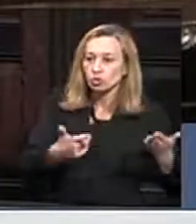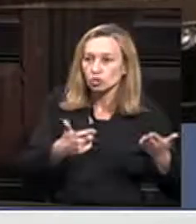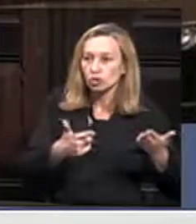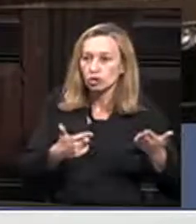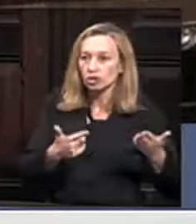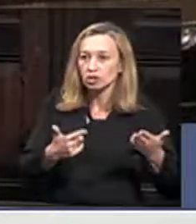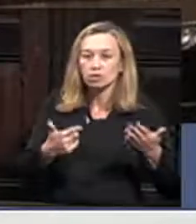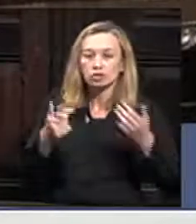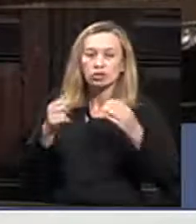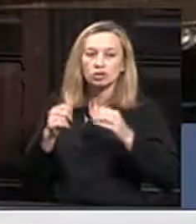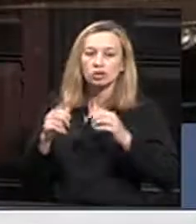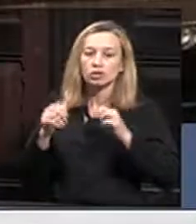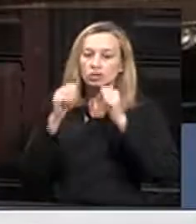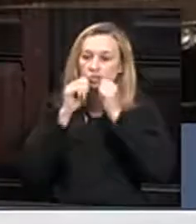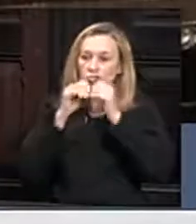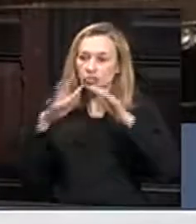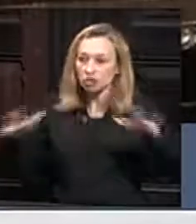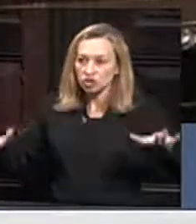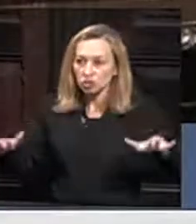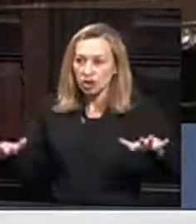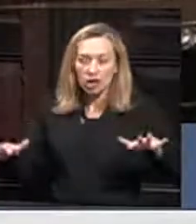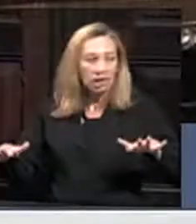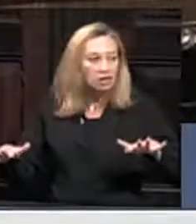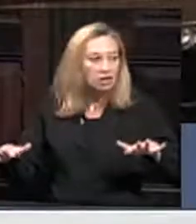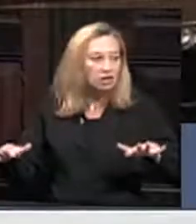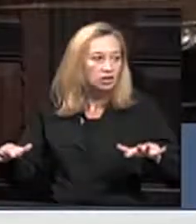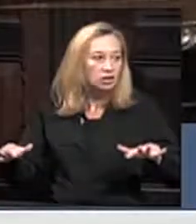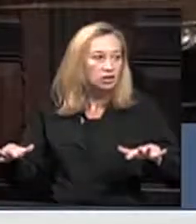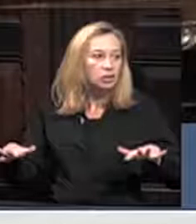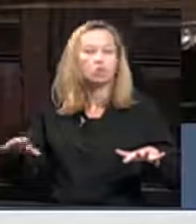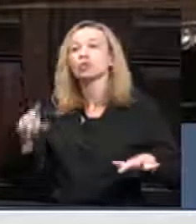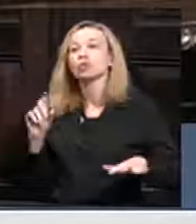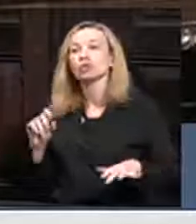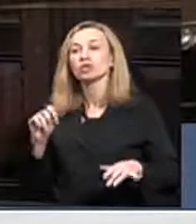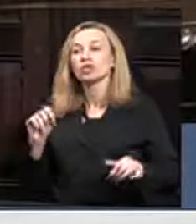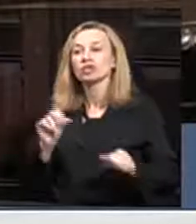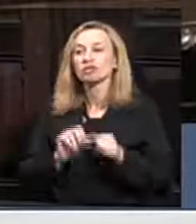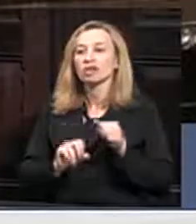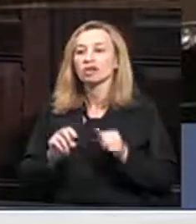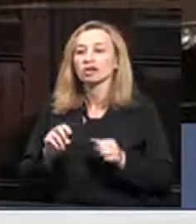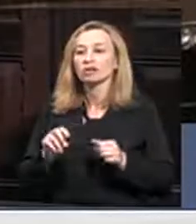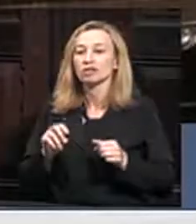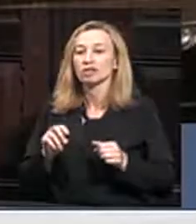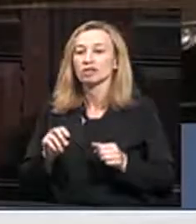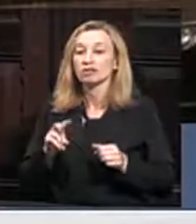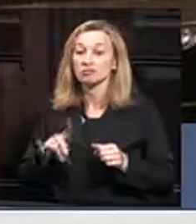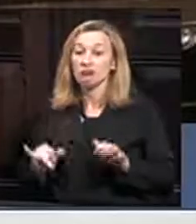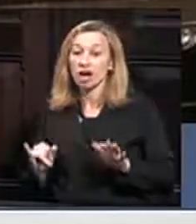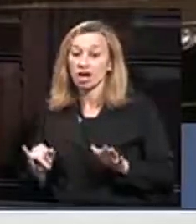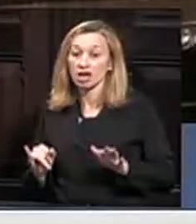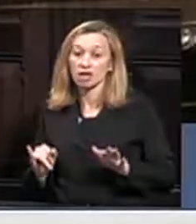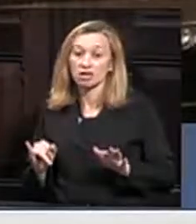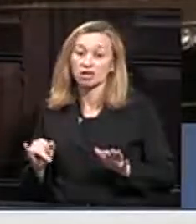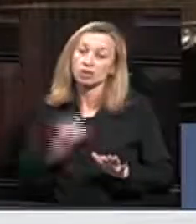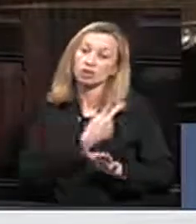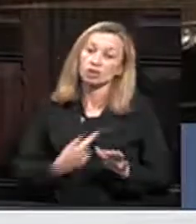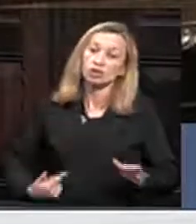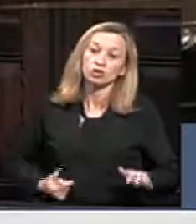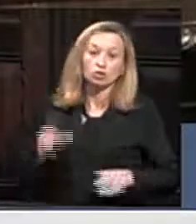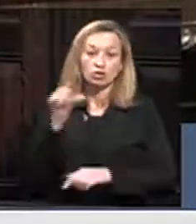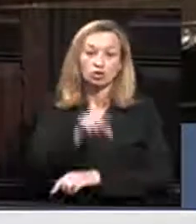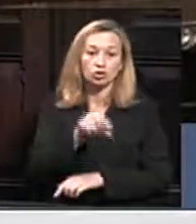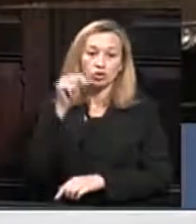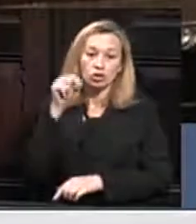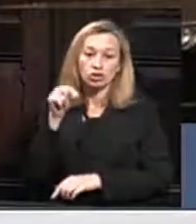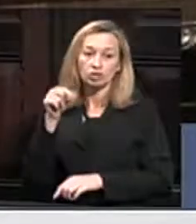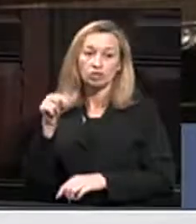ampla divulgação aquilo que pretende ser feito pelo novo governador, escolhido pelo voto direto,